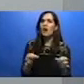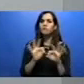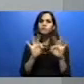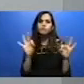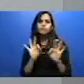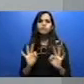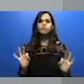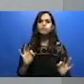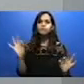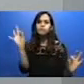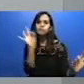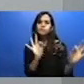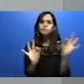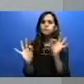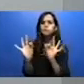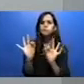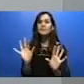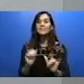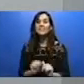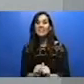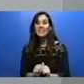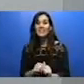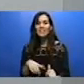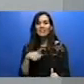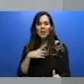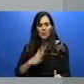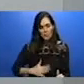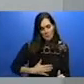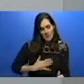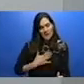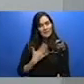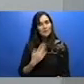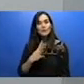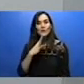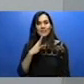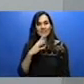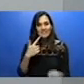amor, que tenham entendido bem, que sintam prazer em conhecer um pouco